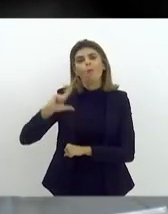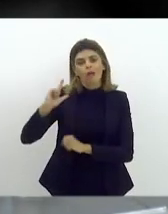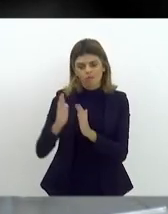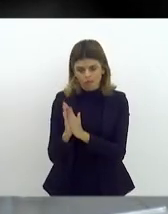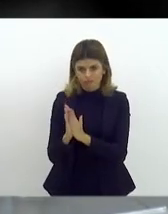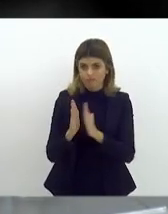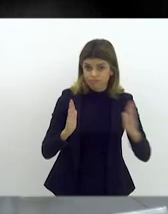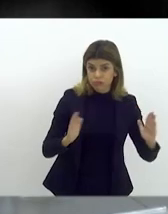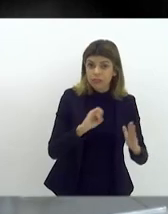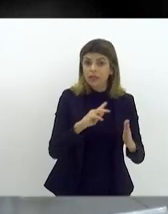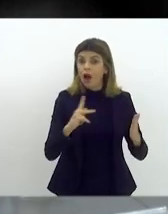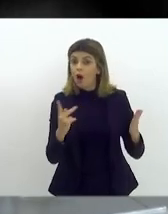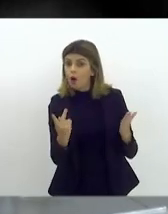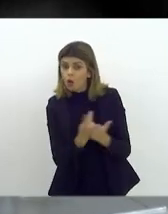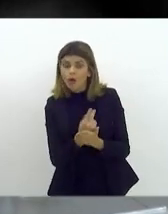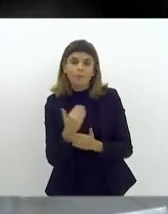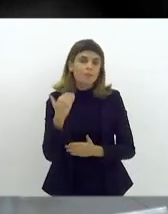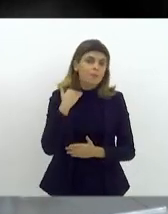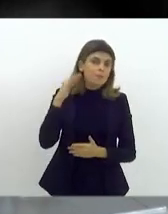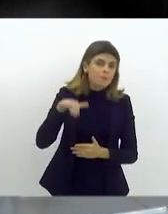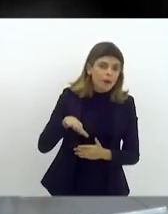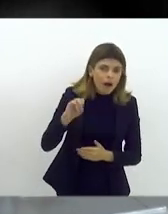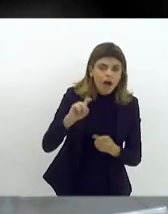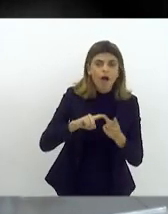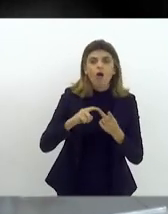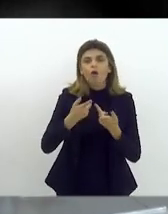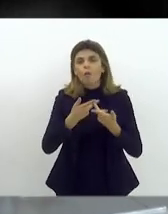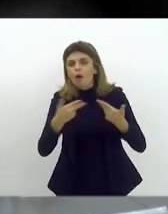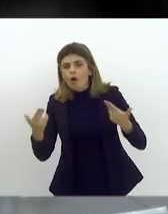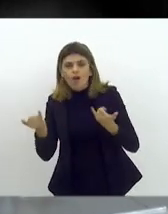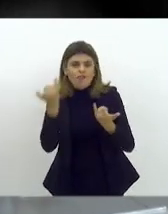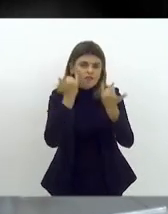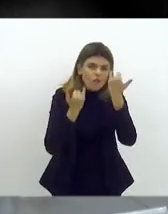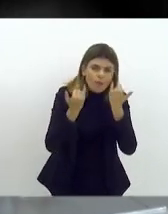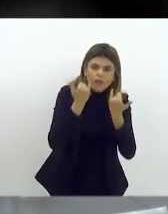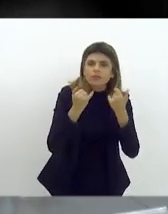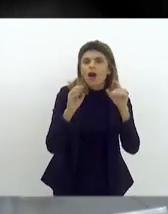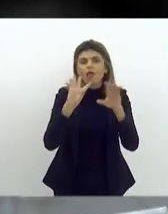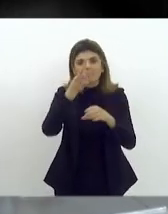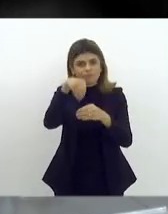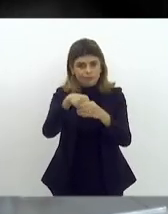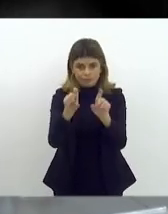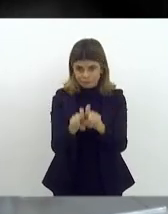ali o emprego de um dispositivo eletrônico ou de informática